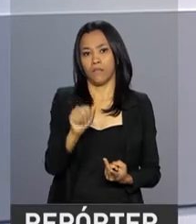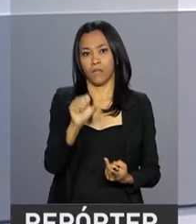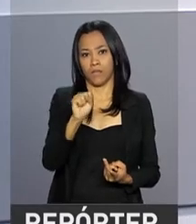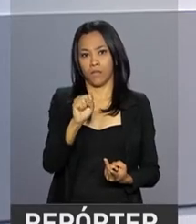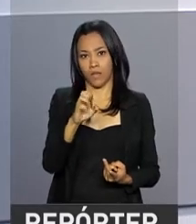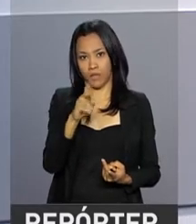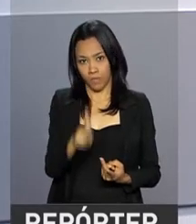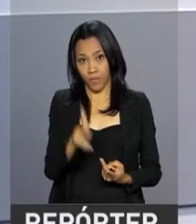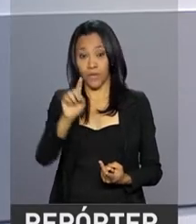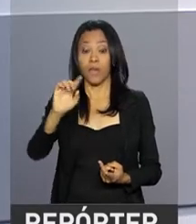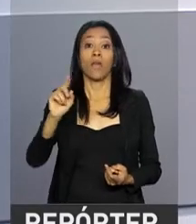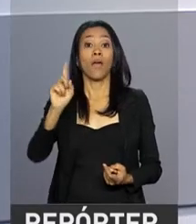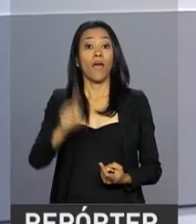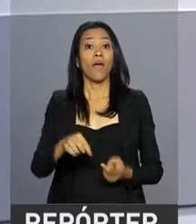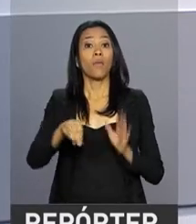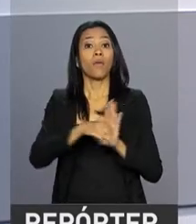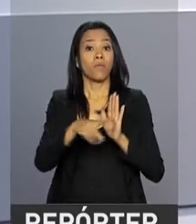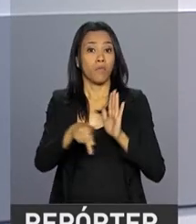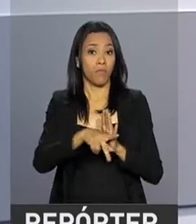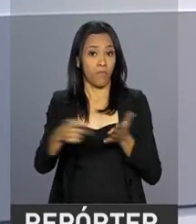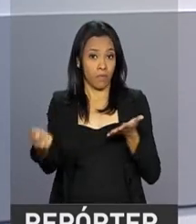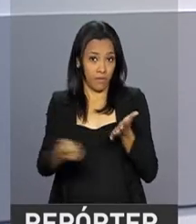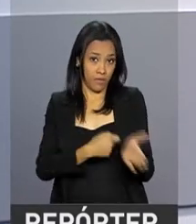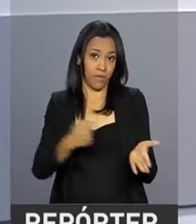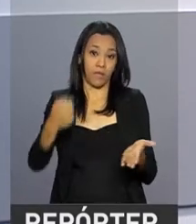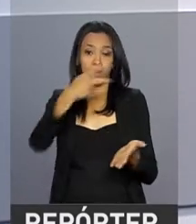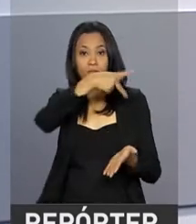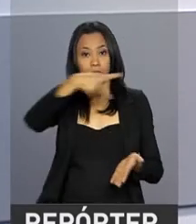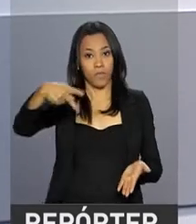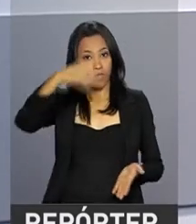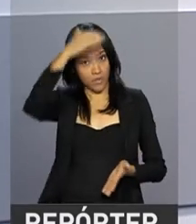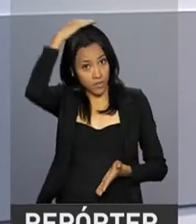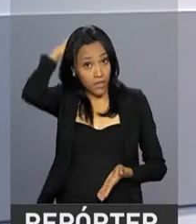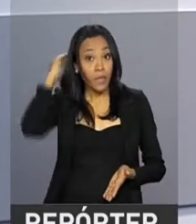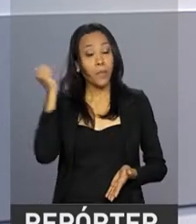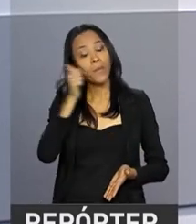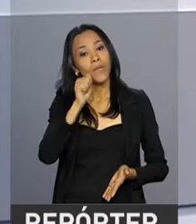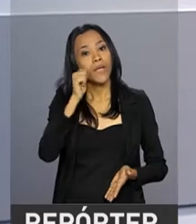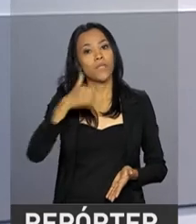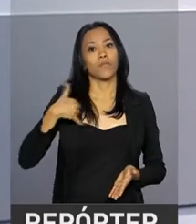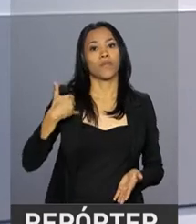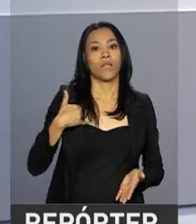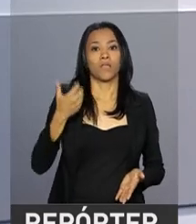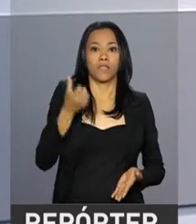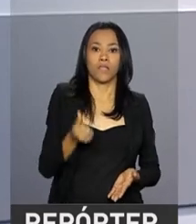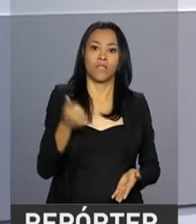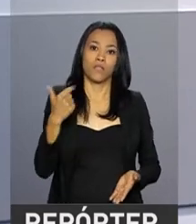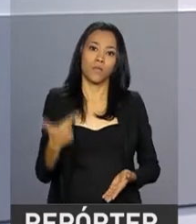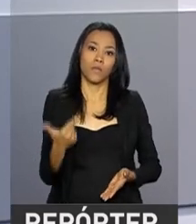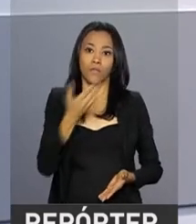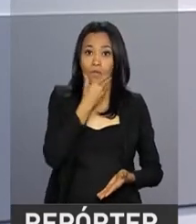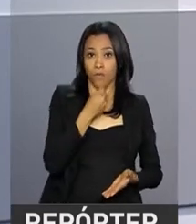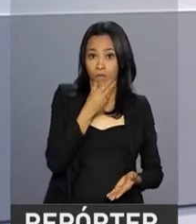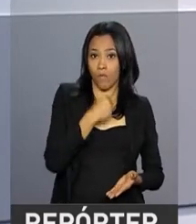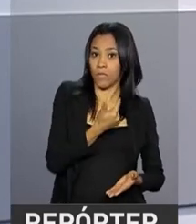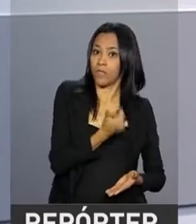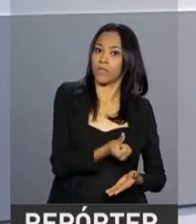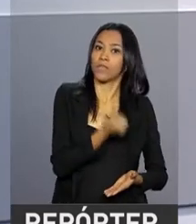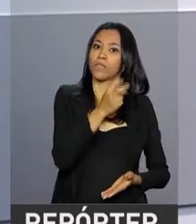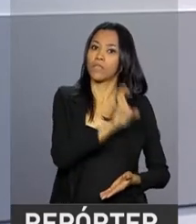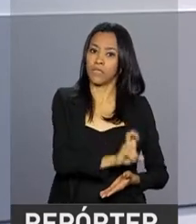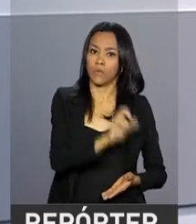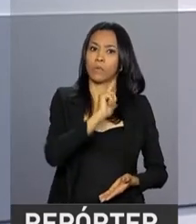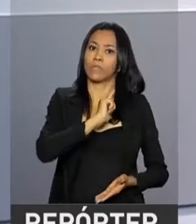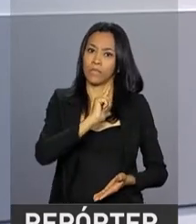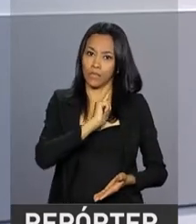assinada pelo presidente michel temer são mulheres a partir de 62 anos de homens a partir de 65 anos que ainda tem um